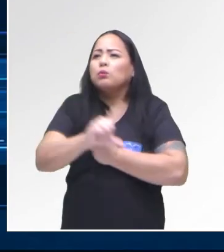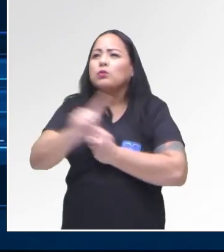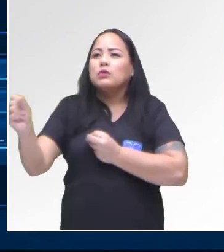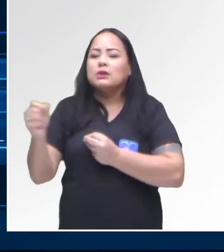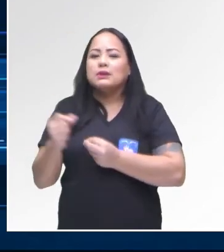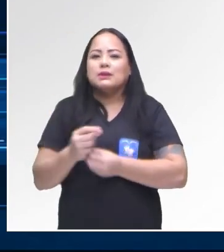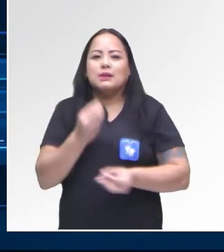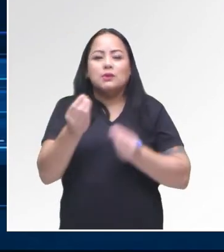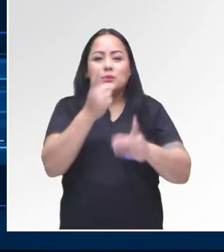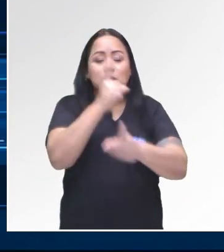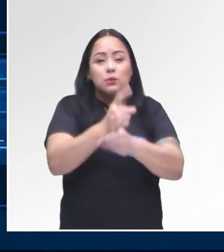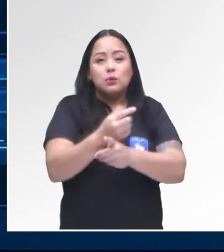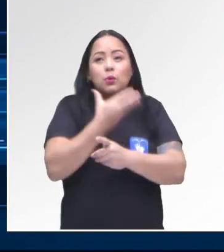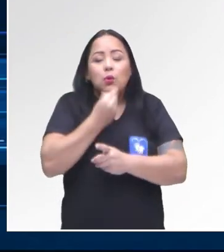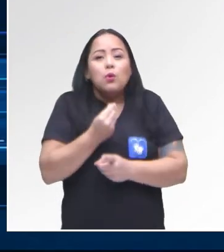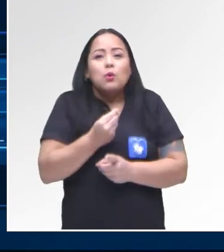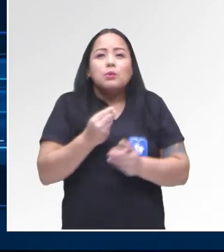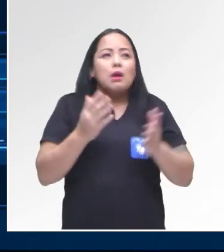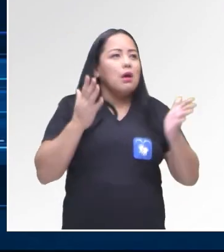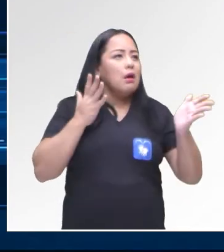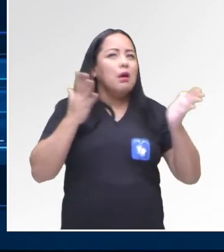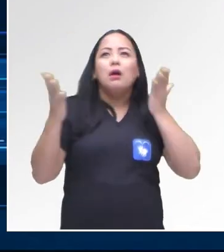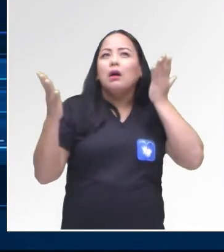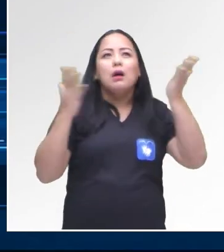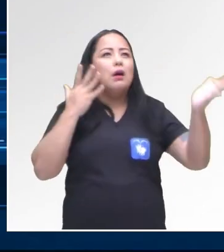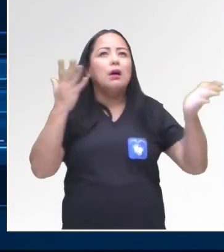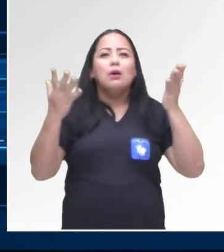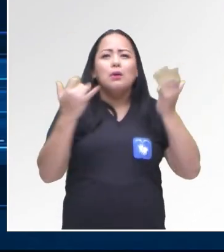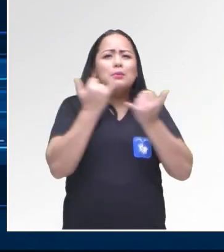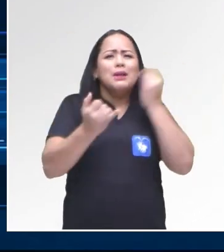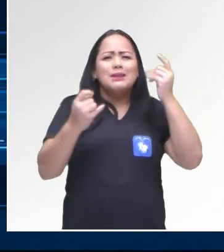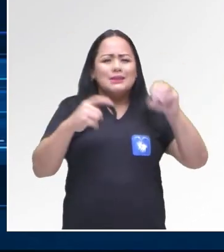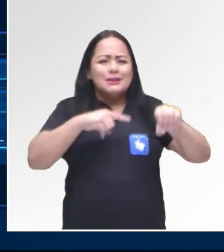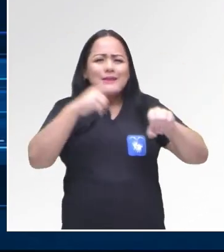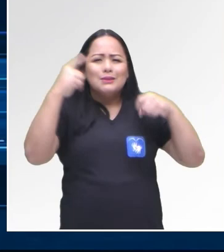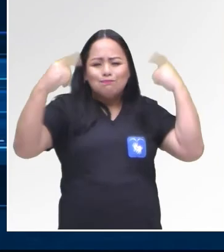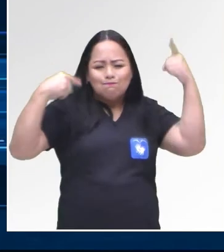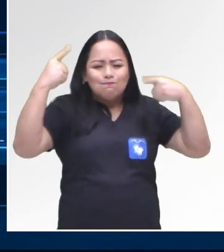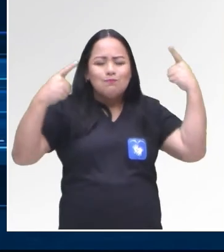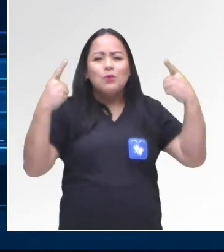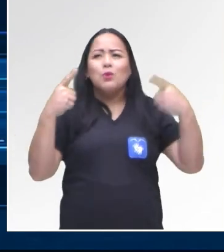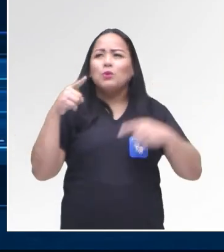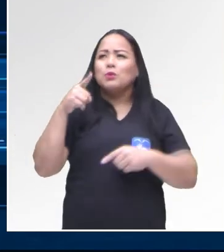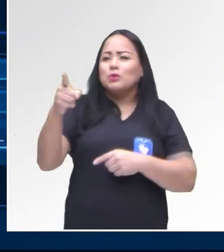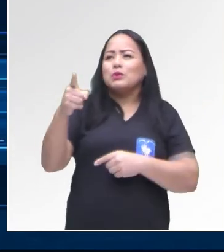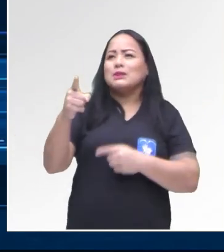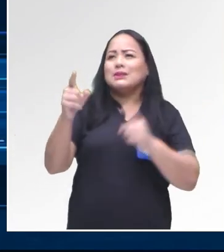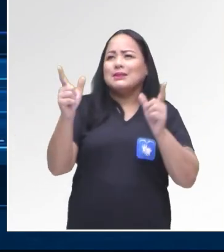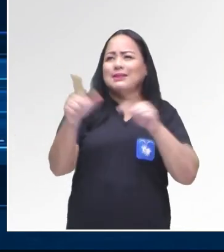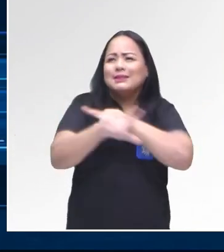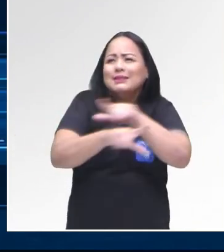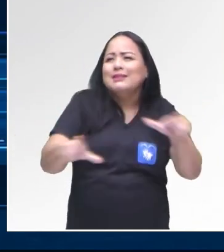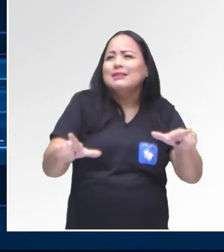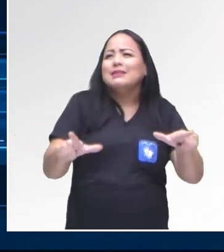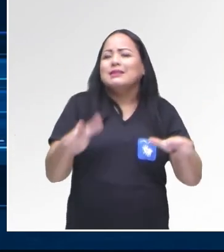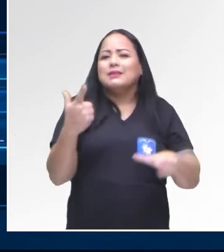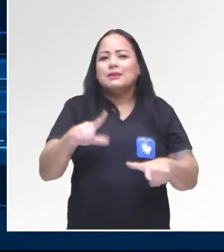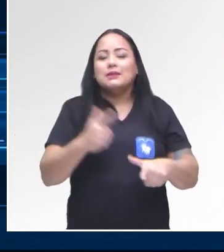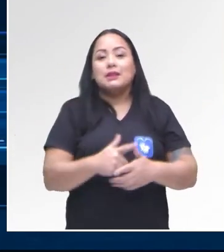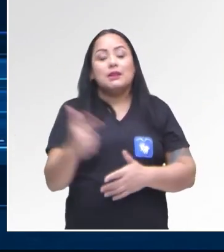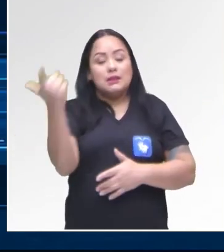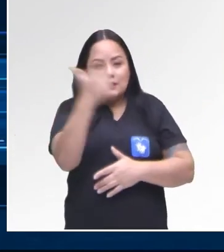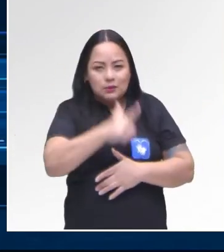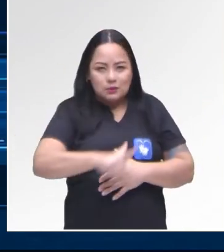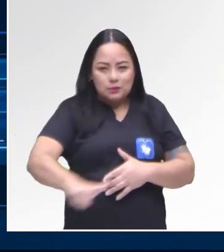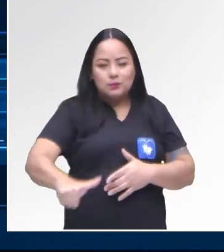homem desnorteado, louco, fora de si. Sou louco por você, não há ninguém. E eles